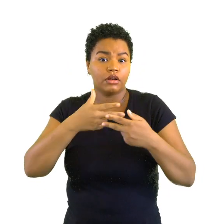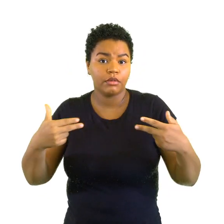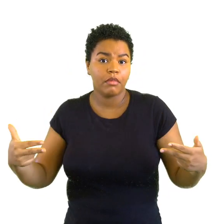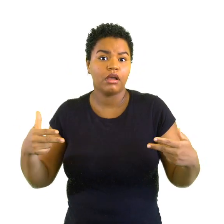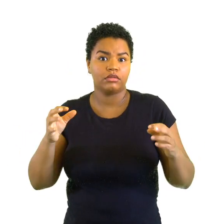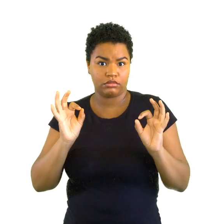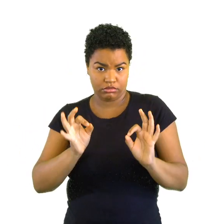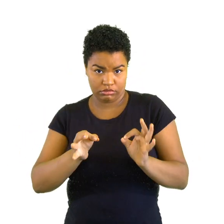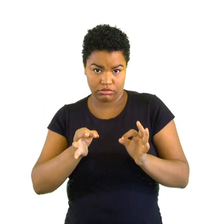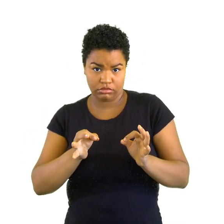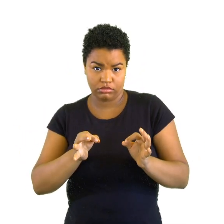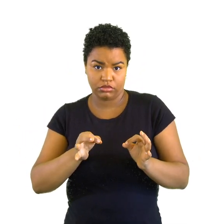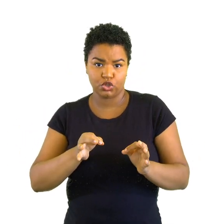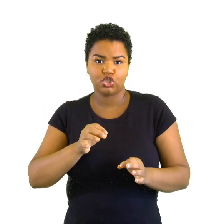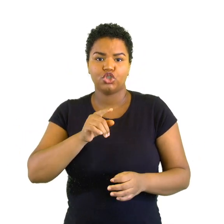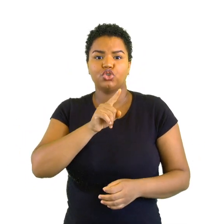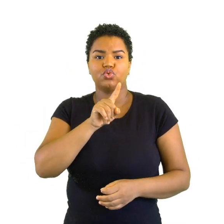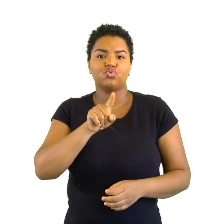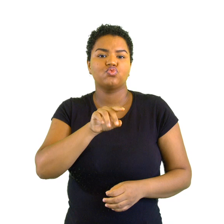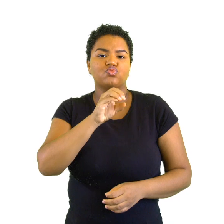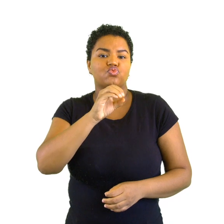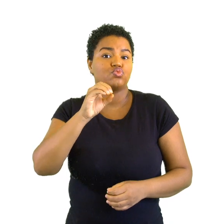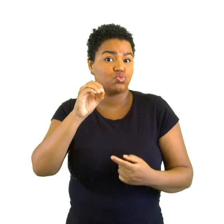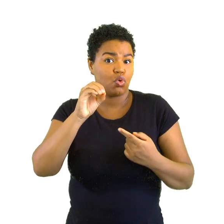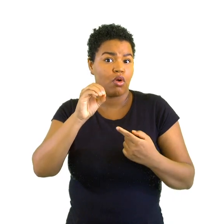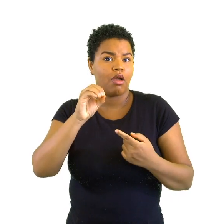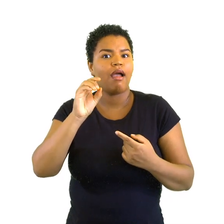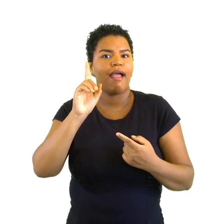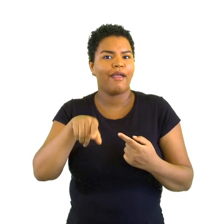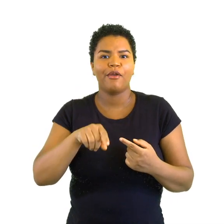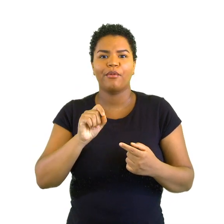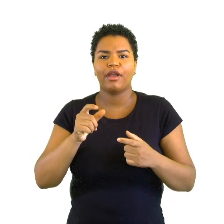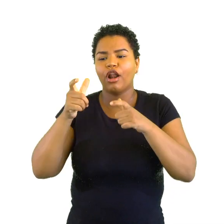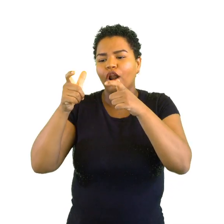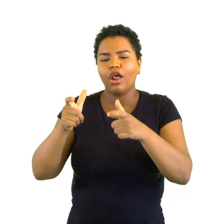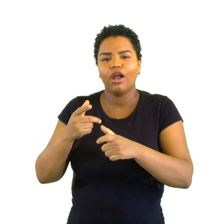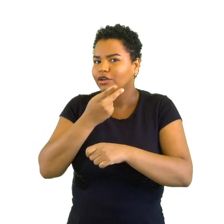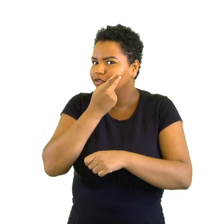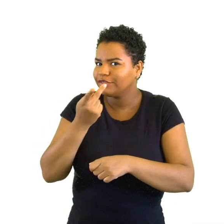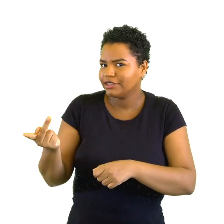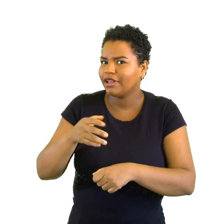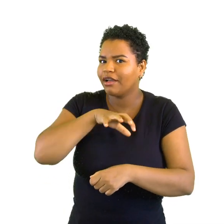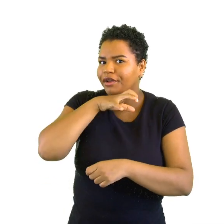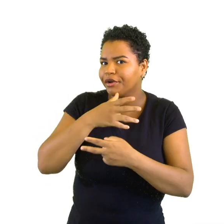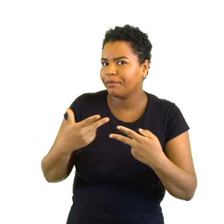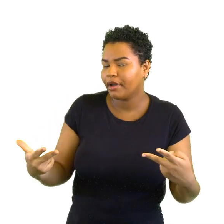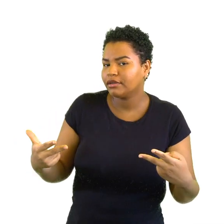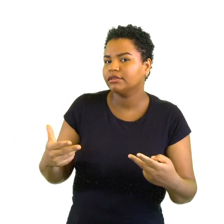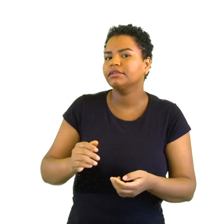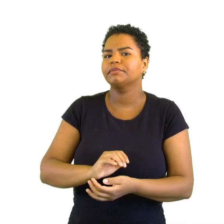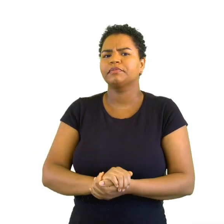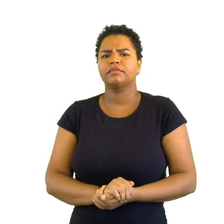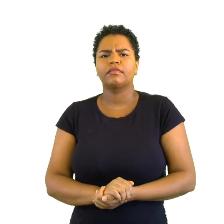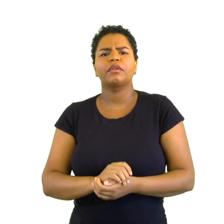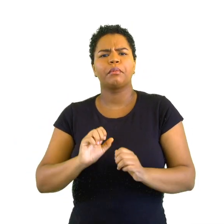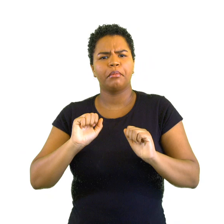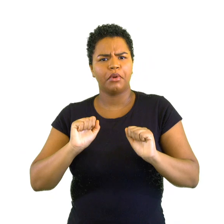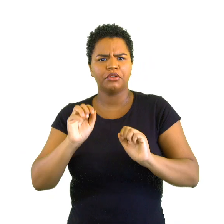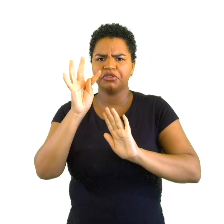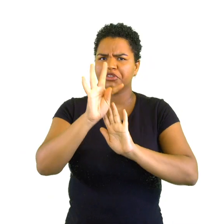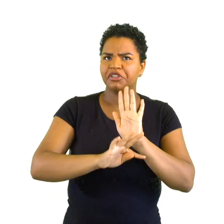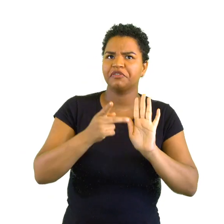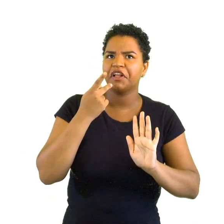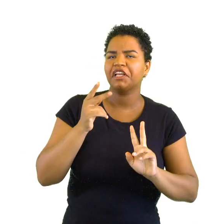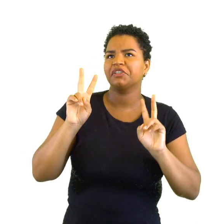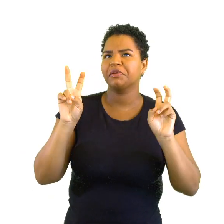Animais, zoo, né? Já remete a zoológico. Então ali poderia ser um texto que fosse falar sobre a vida dos animais em